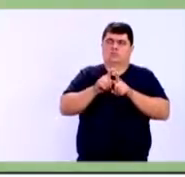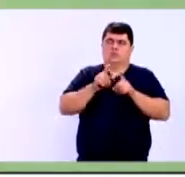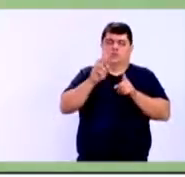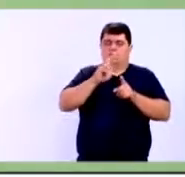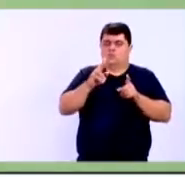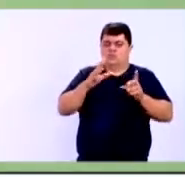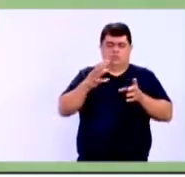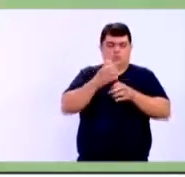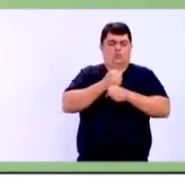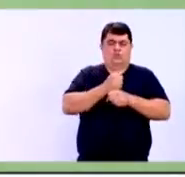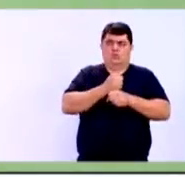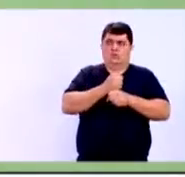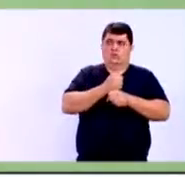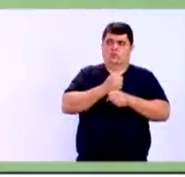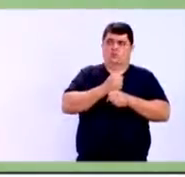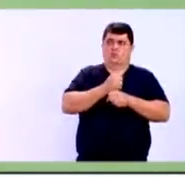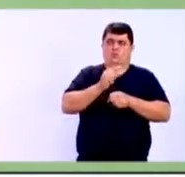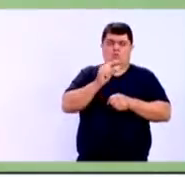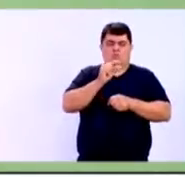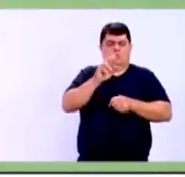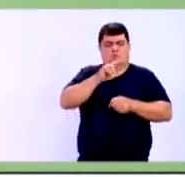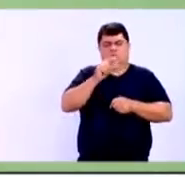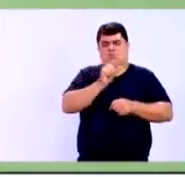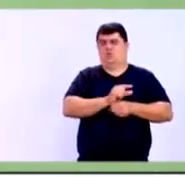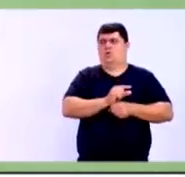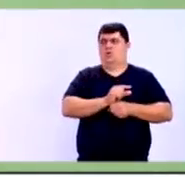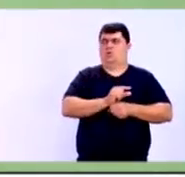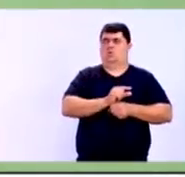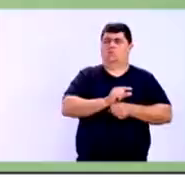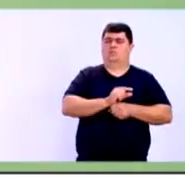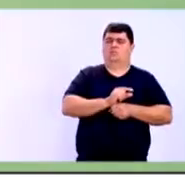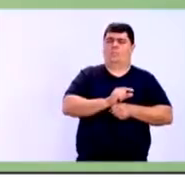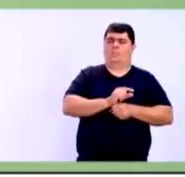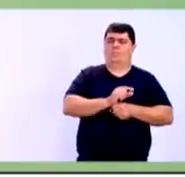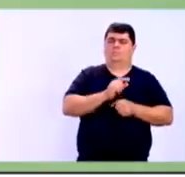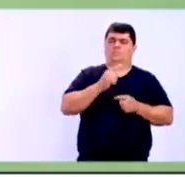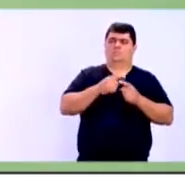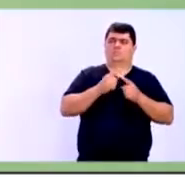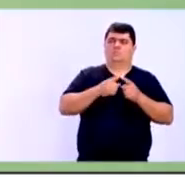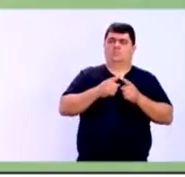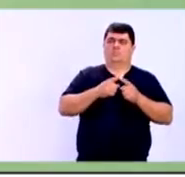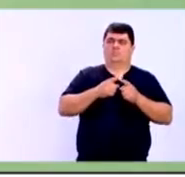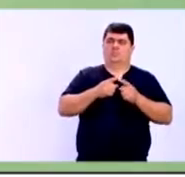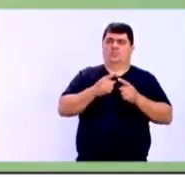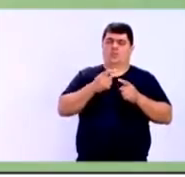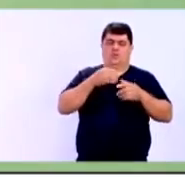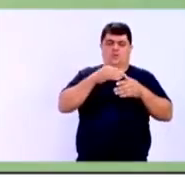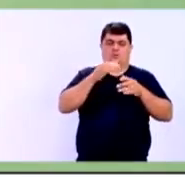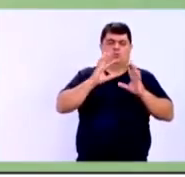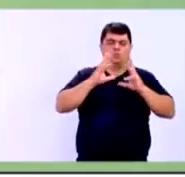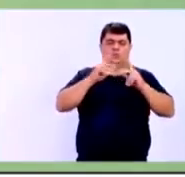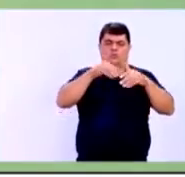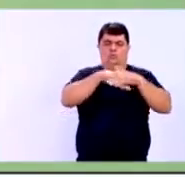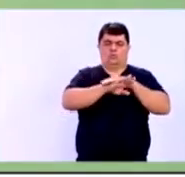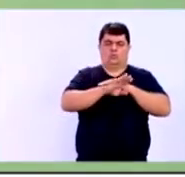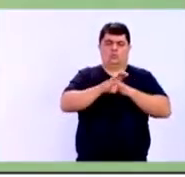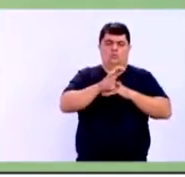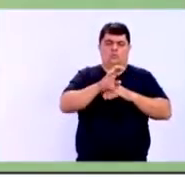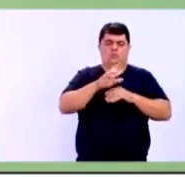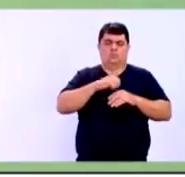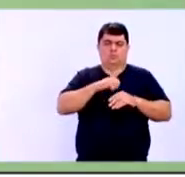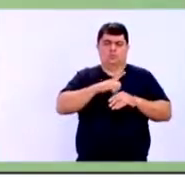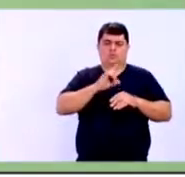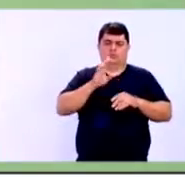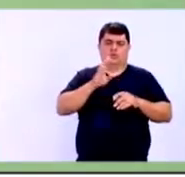transação. Muito pouco usada esse método. O que implica dizer que os materiais estocados serão avaliados somente